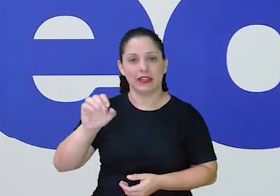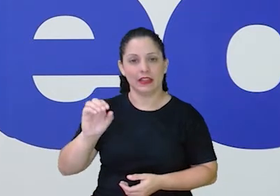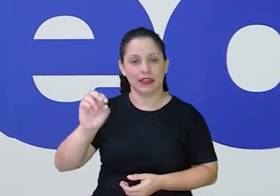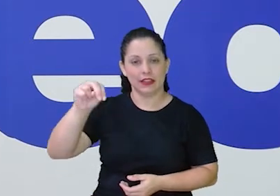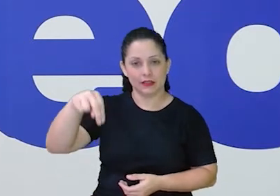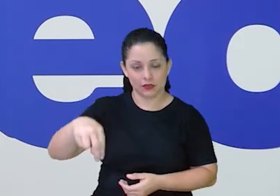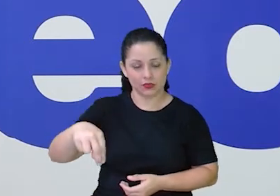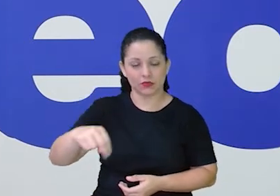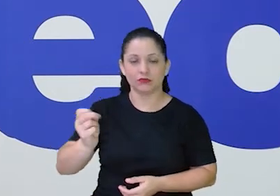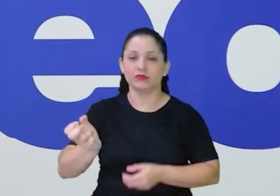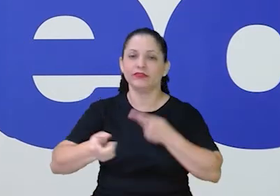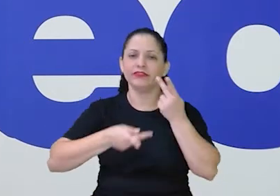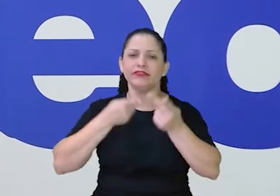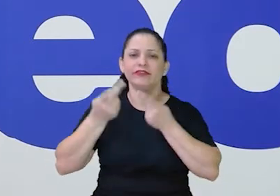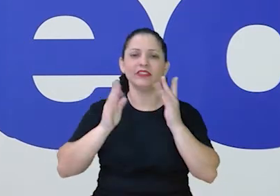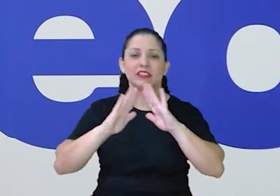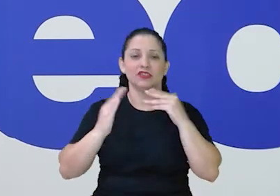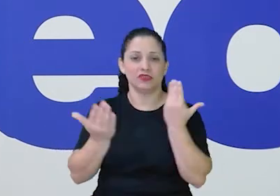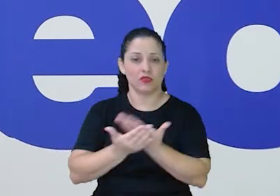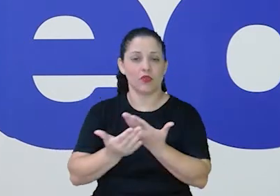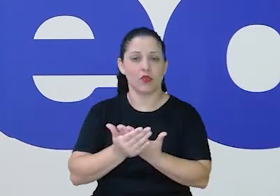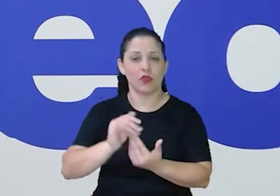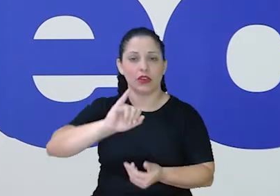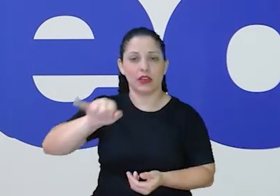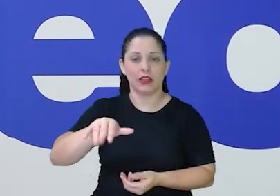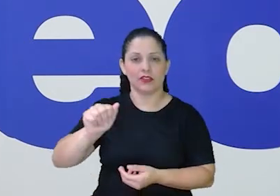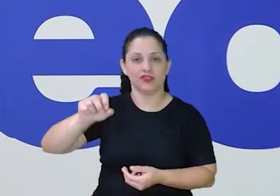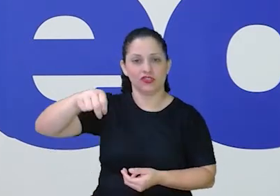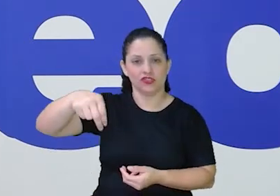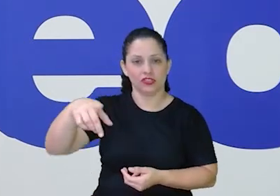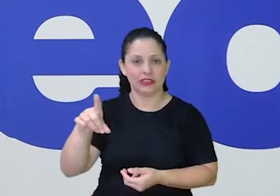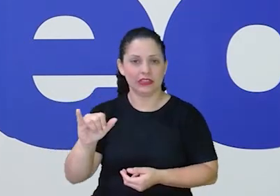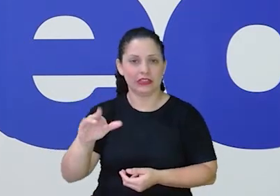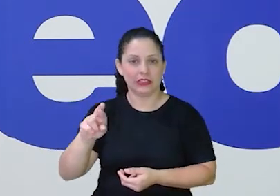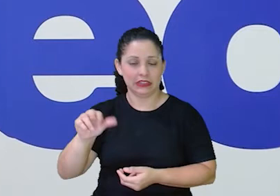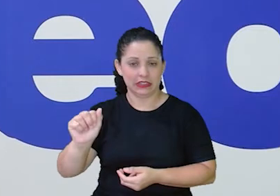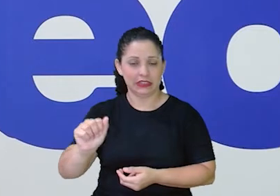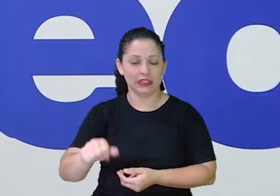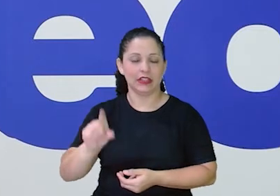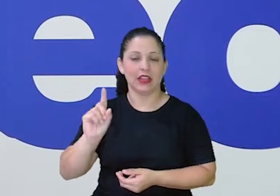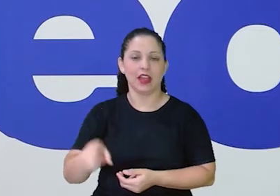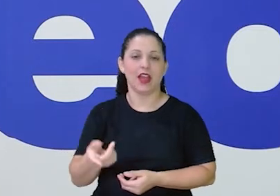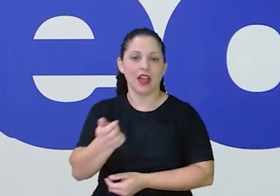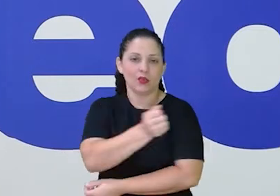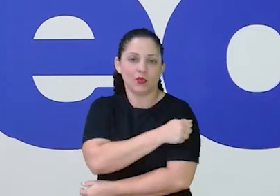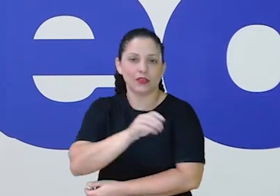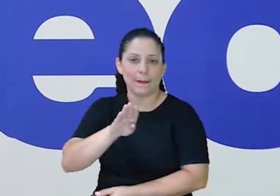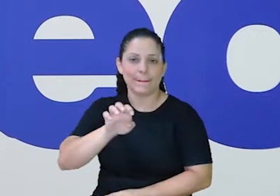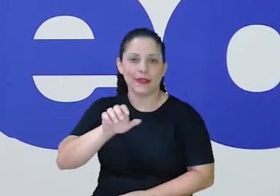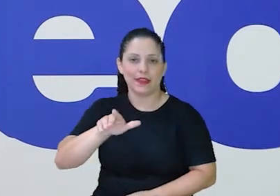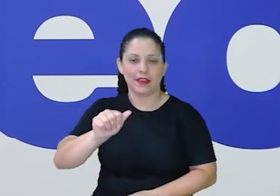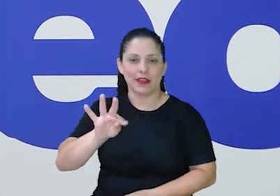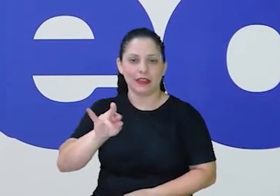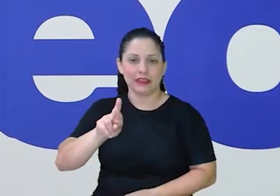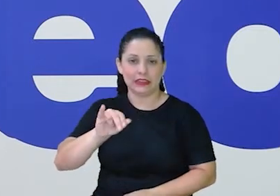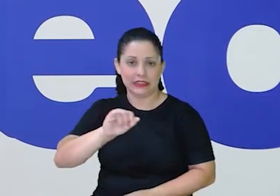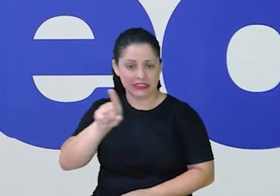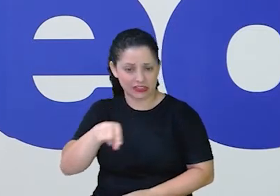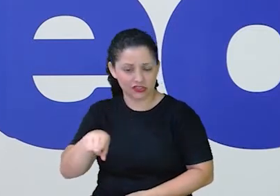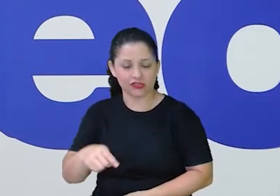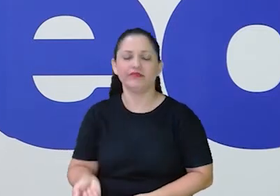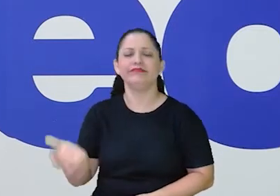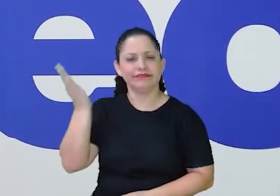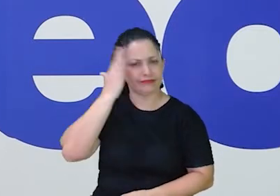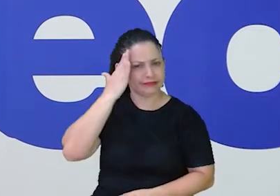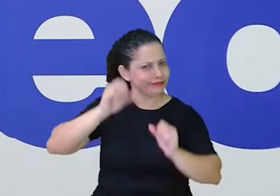Botelho. A Beatriz também está aqui comentando sobre a aula, que está entendendo tudo direitinho. Tem um